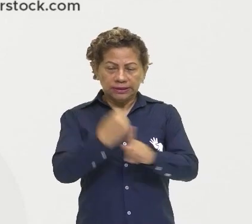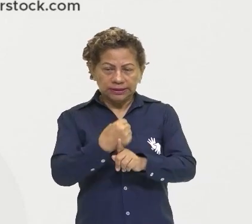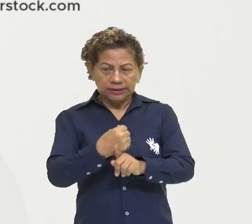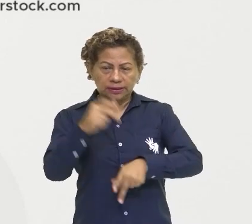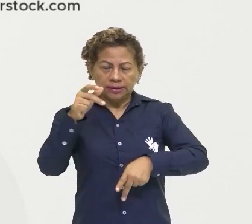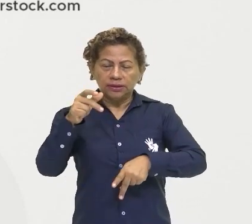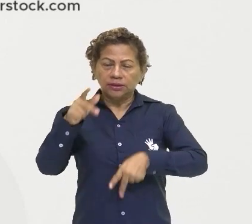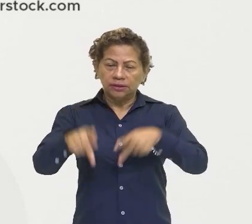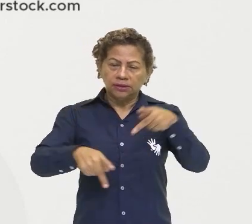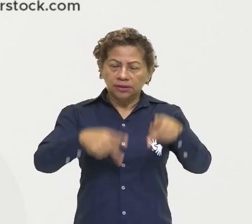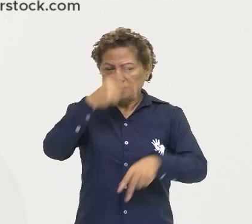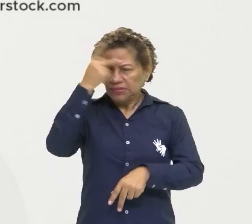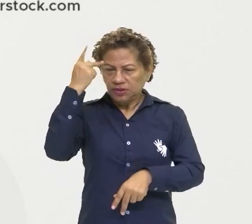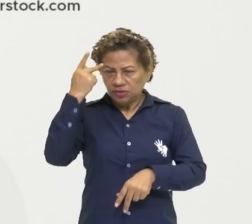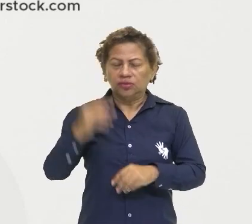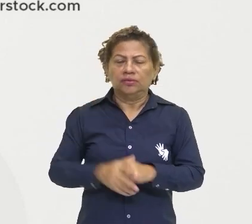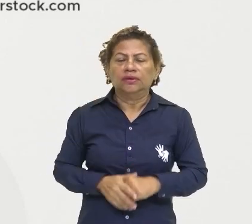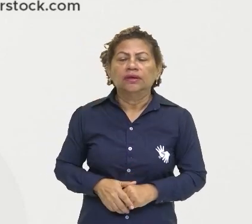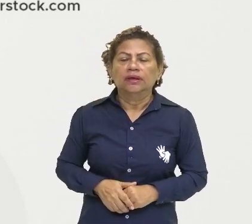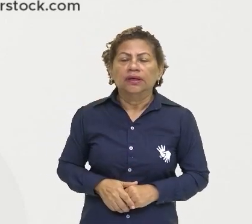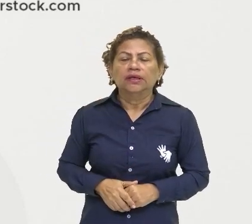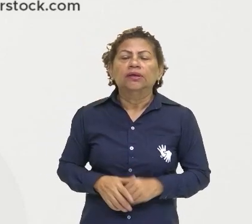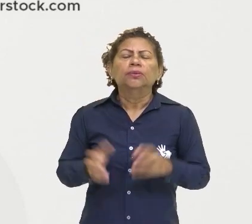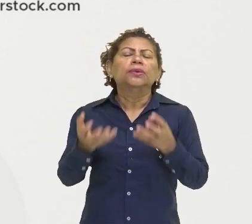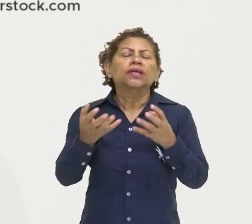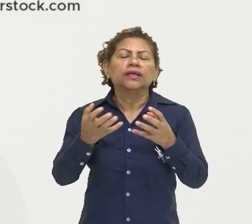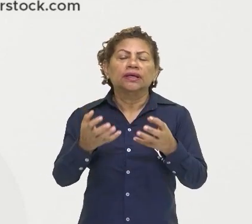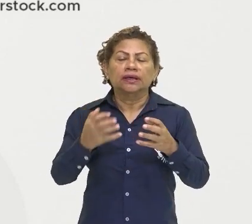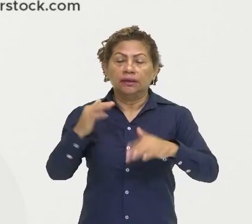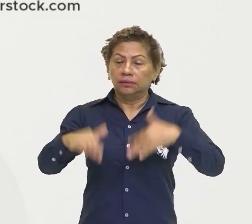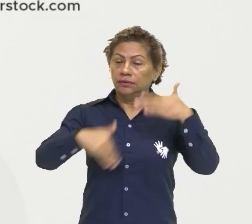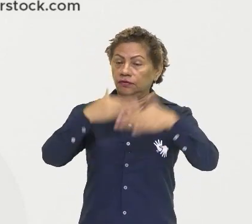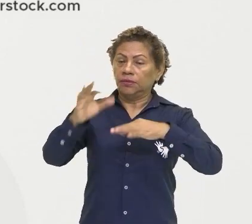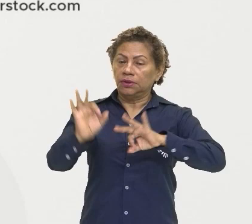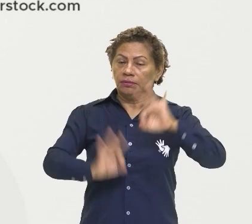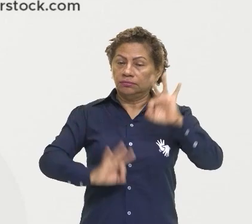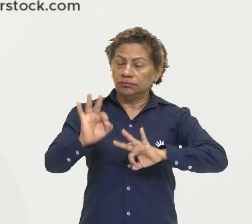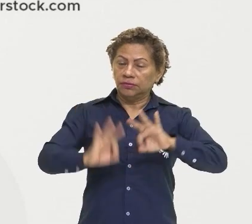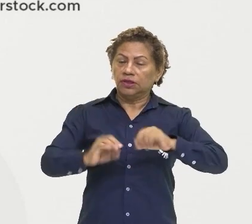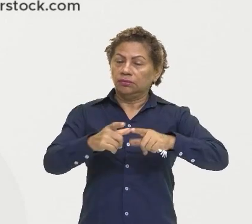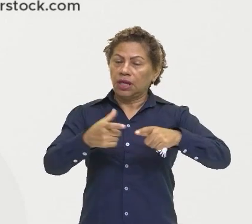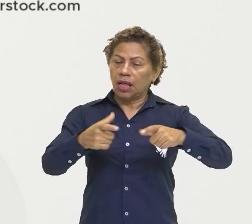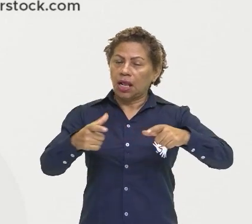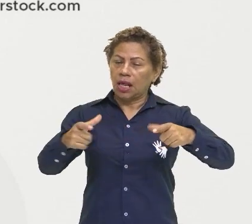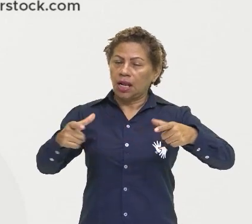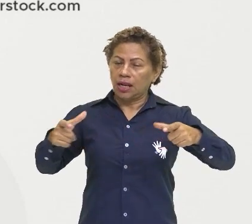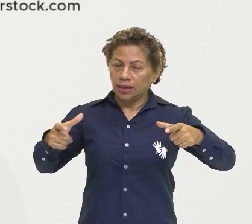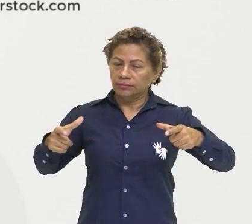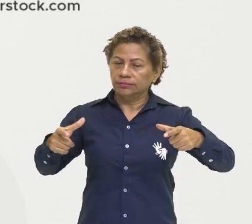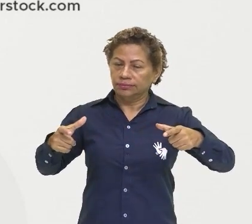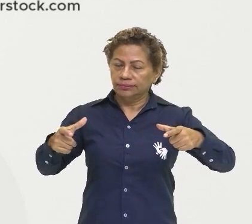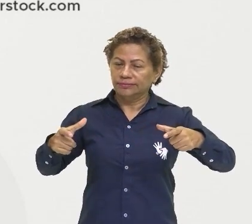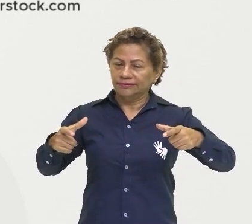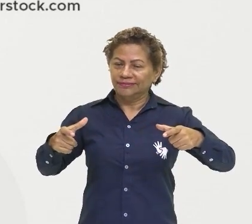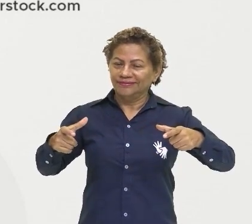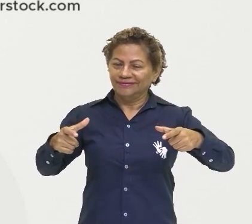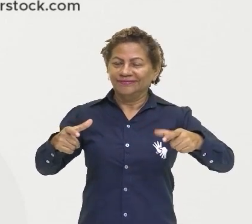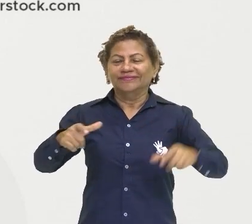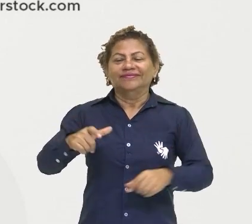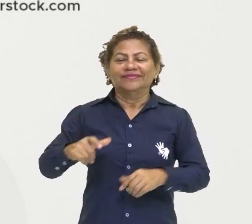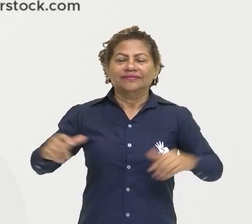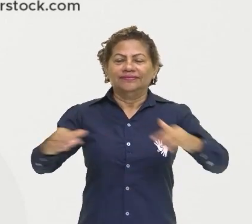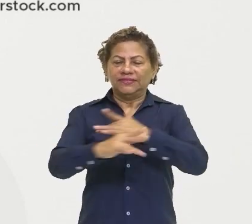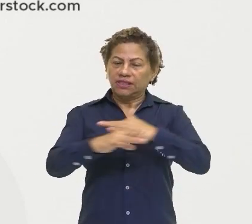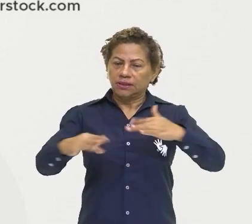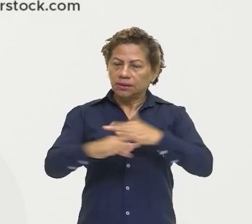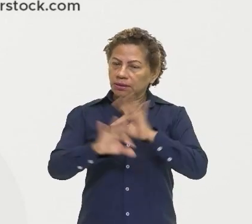organizar o crescimento, o funcionamento e o planejamento territorial da cidade, tá certo? E